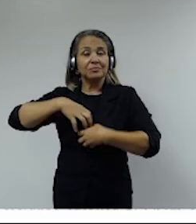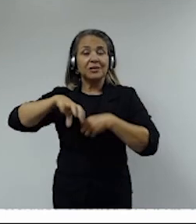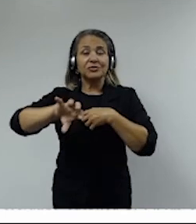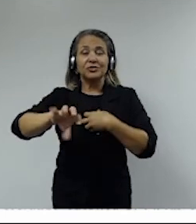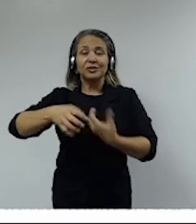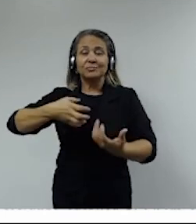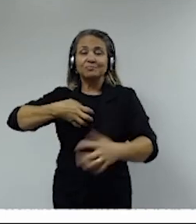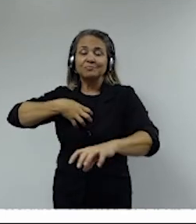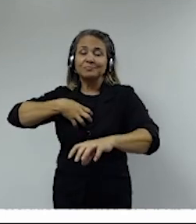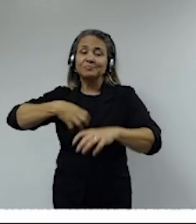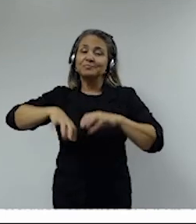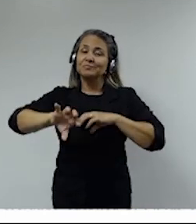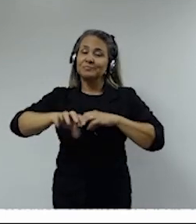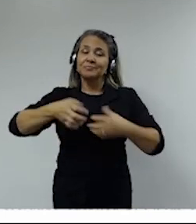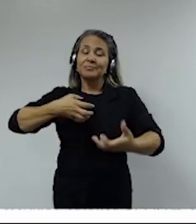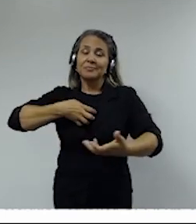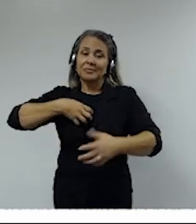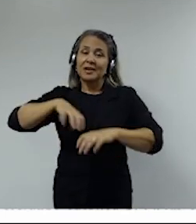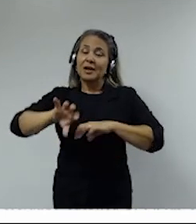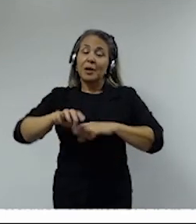porque muitas vezes